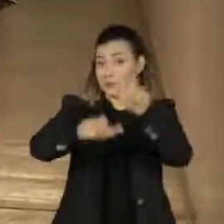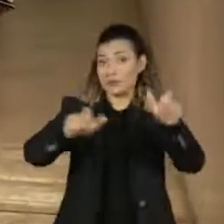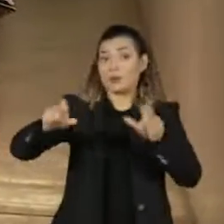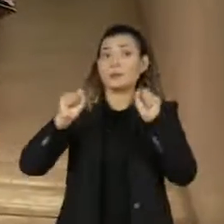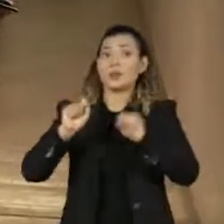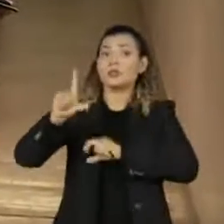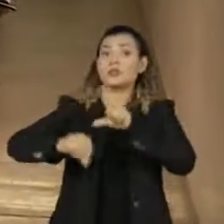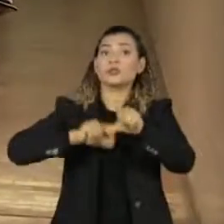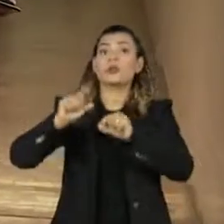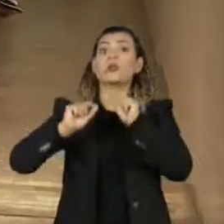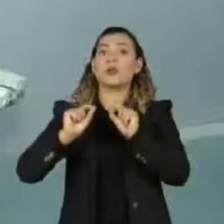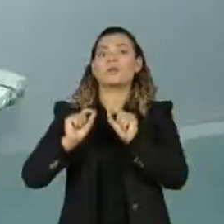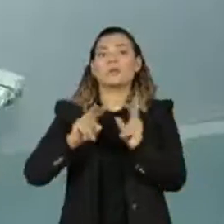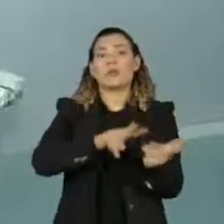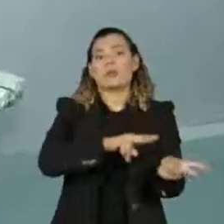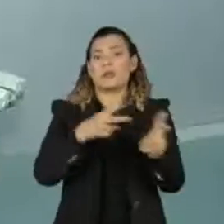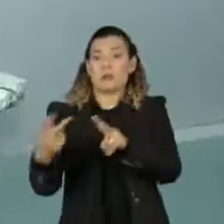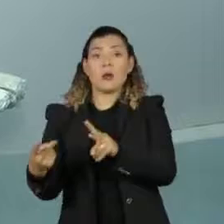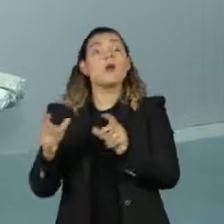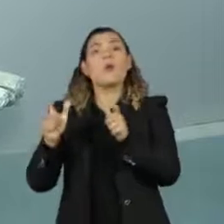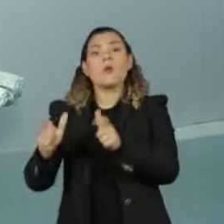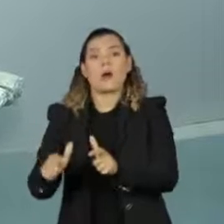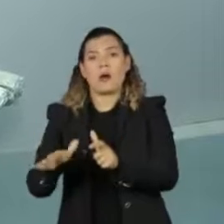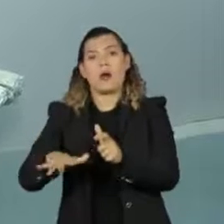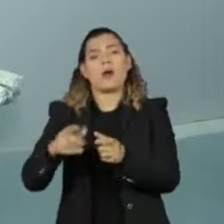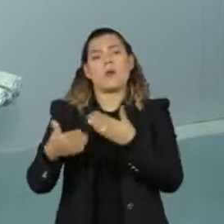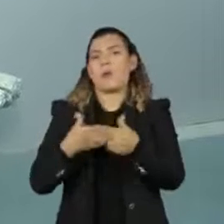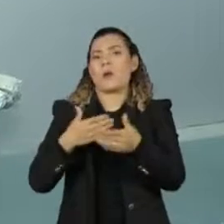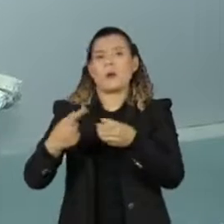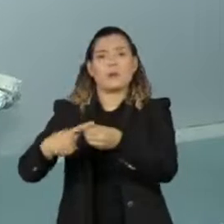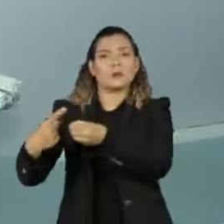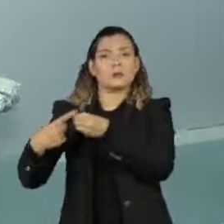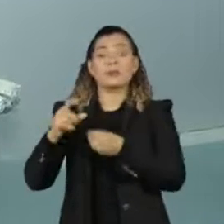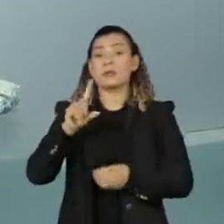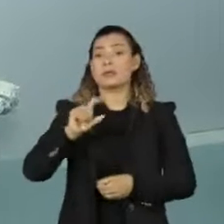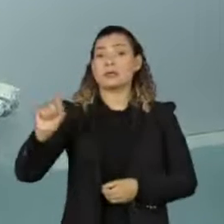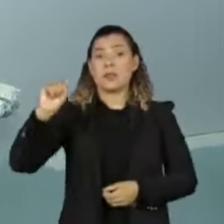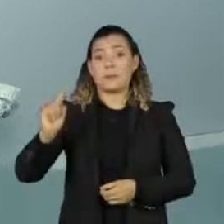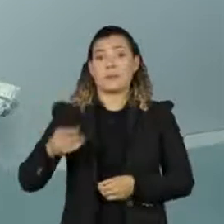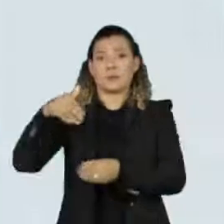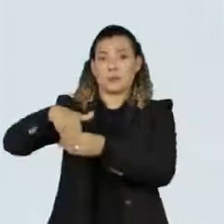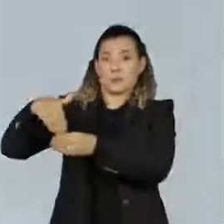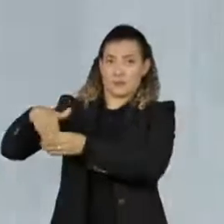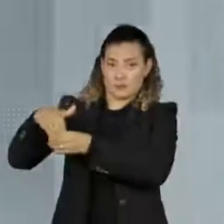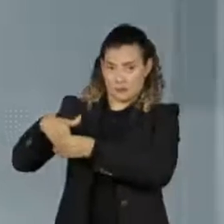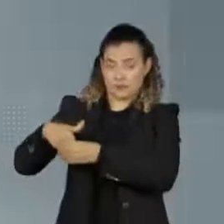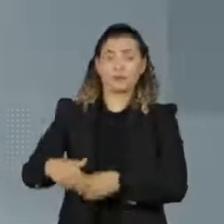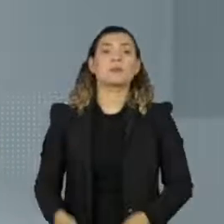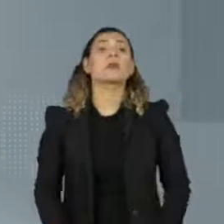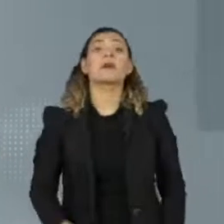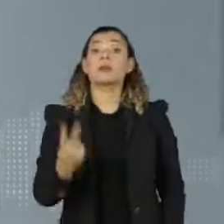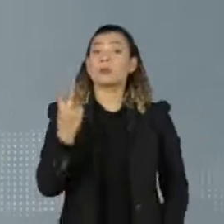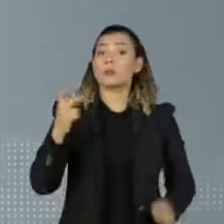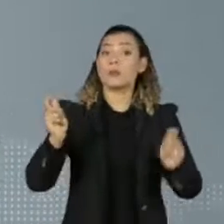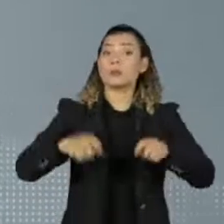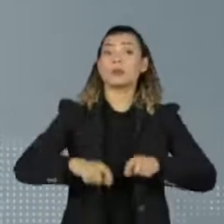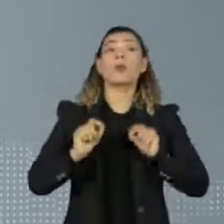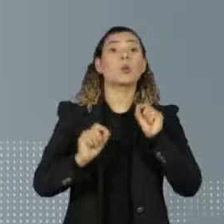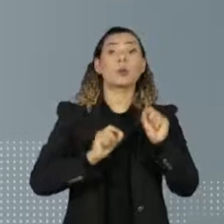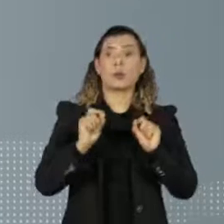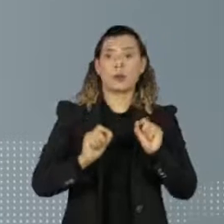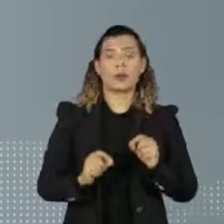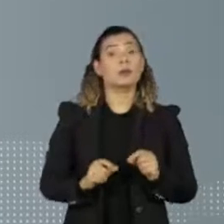escolher votar em trânsito em qualquer município com mais de 100 mil eleitores há duas possibilidades